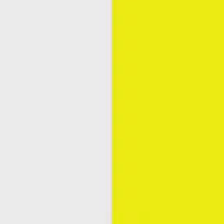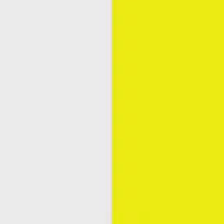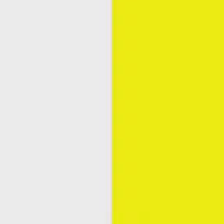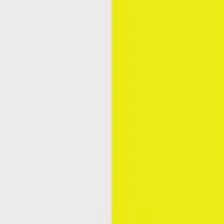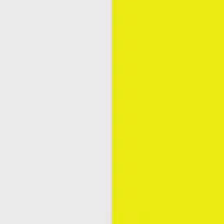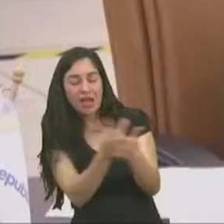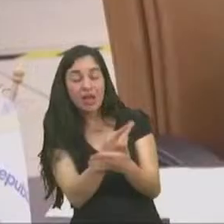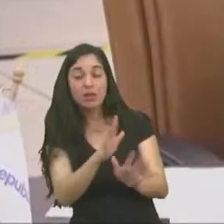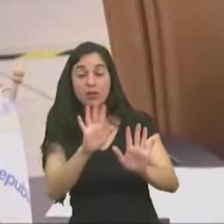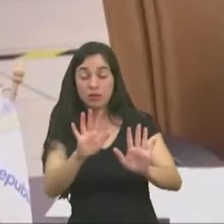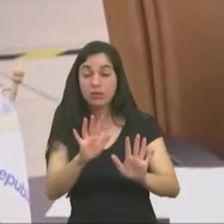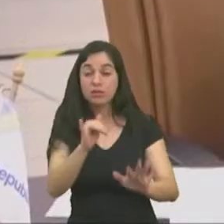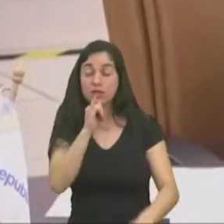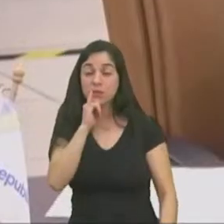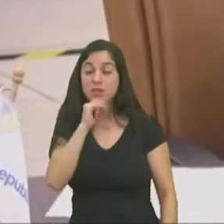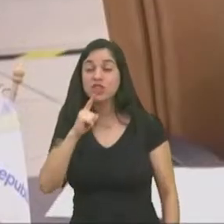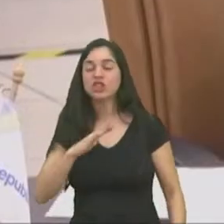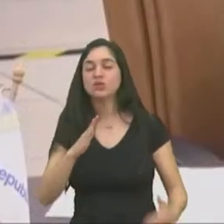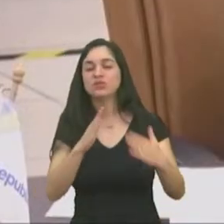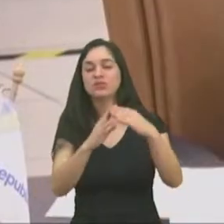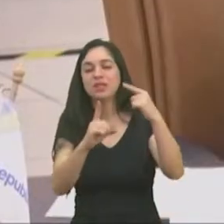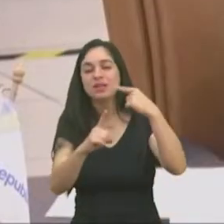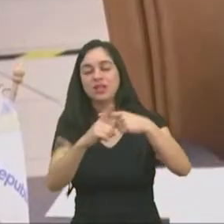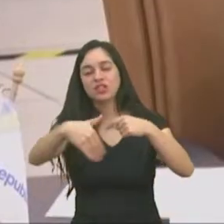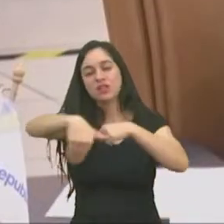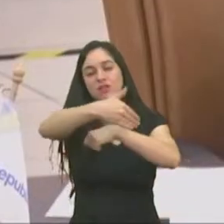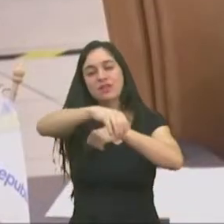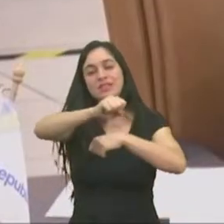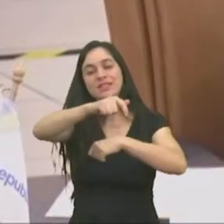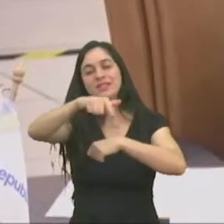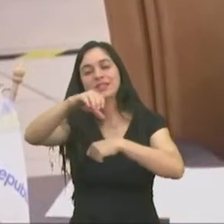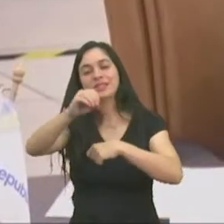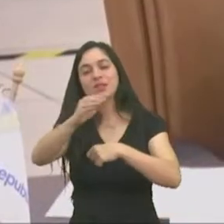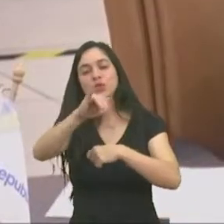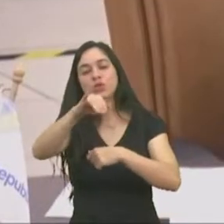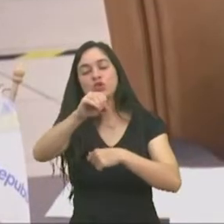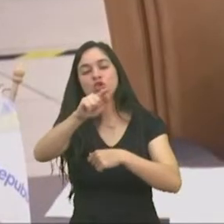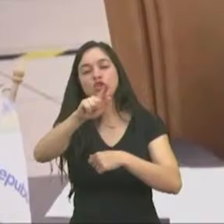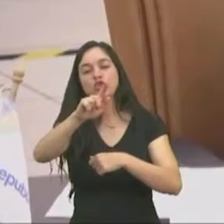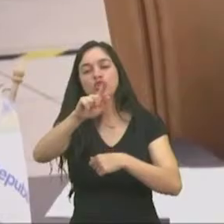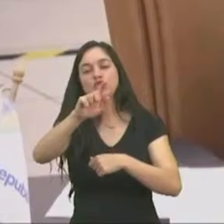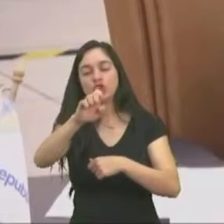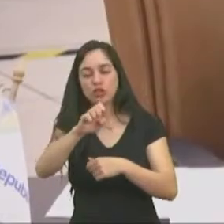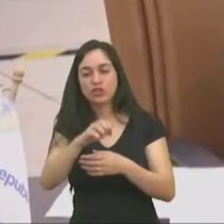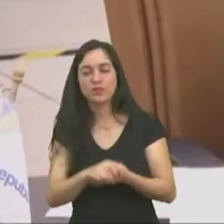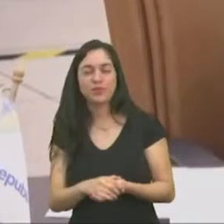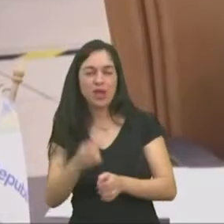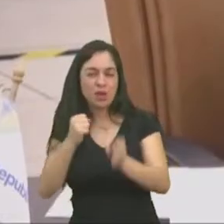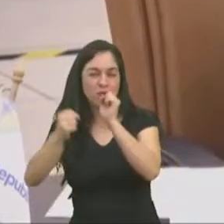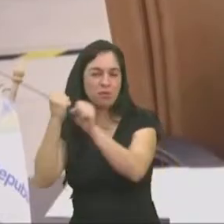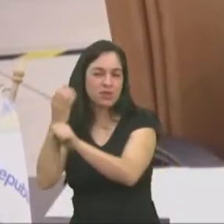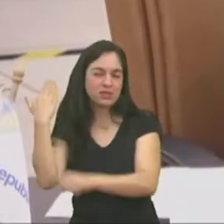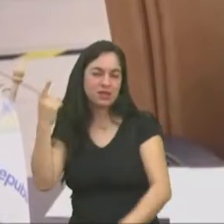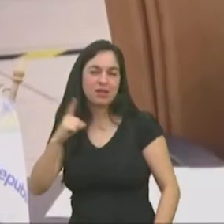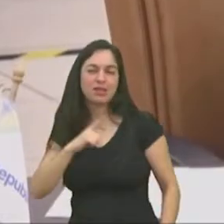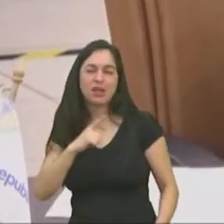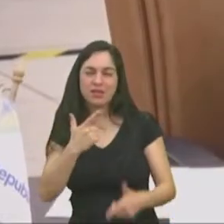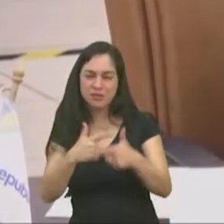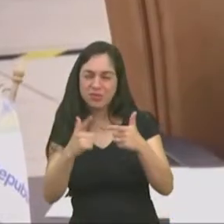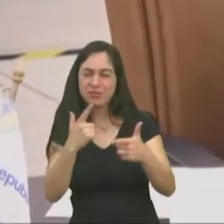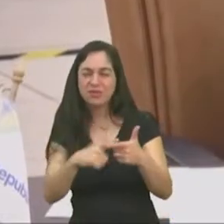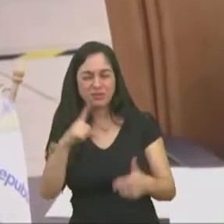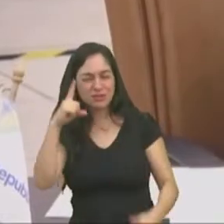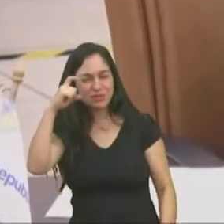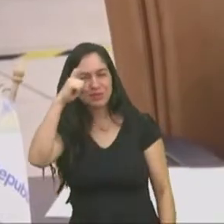tinha uma igreja na Avenida São Jorge que ela passou por situações difíceis, né, no ano passado e no ano